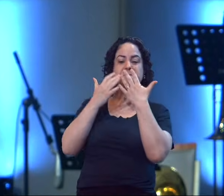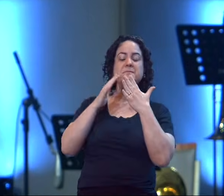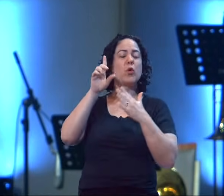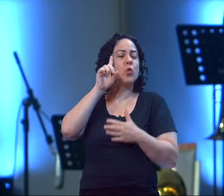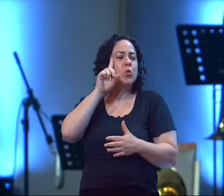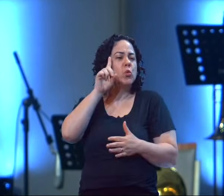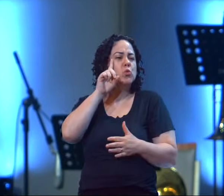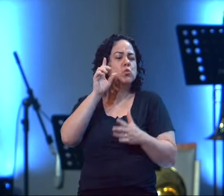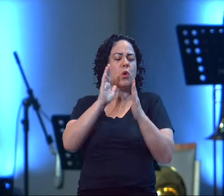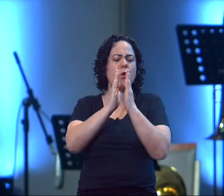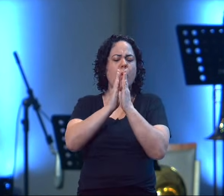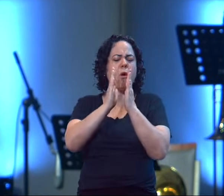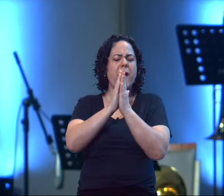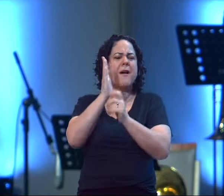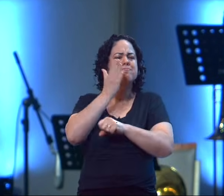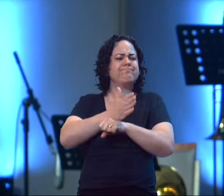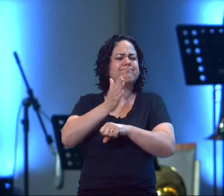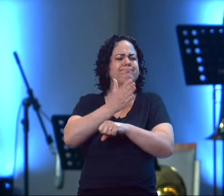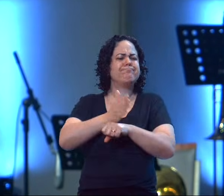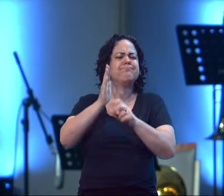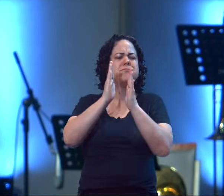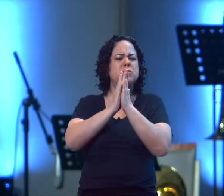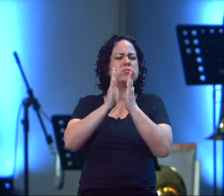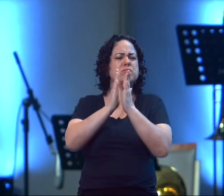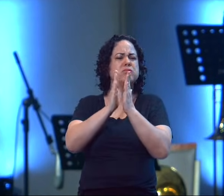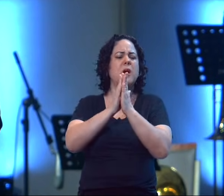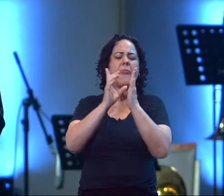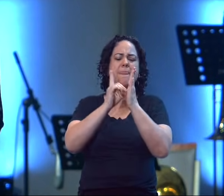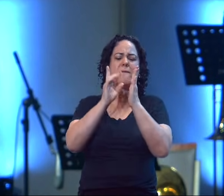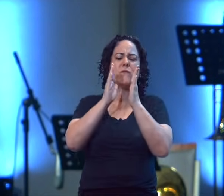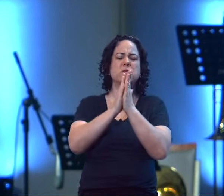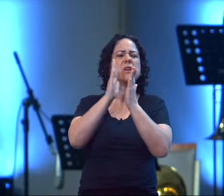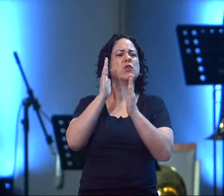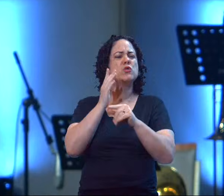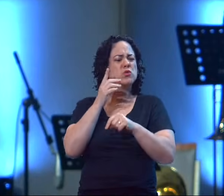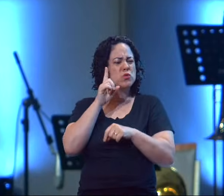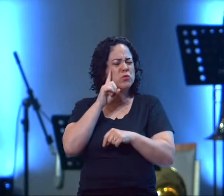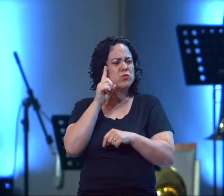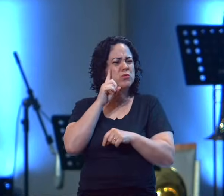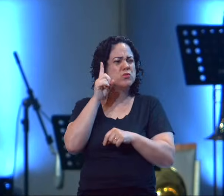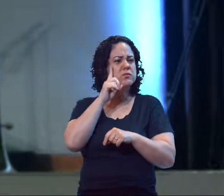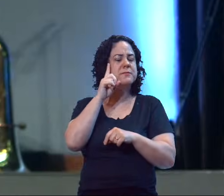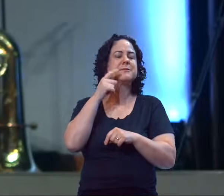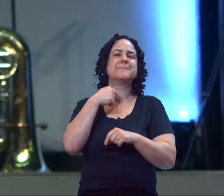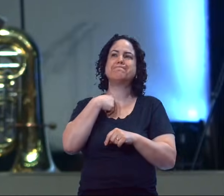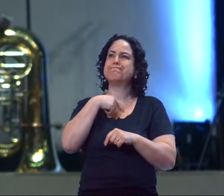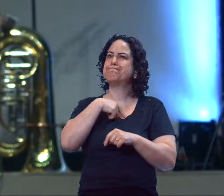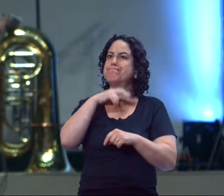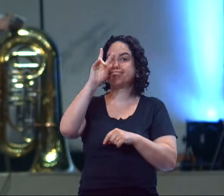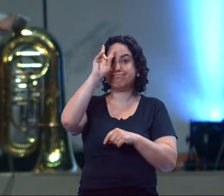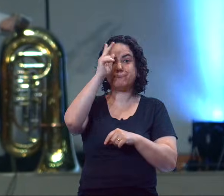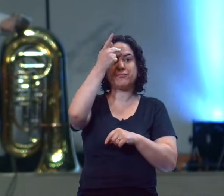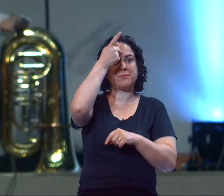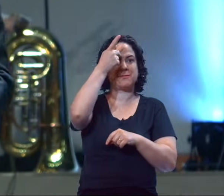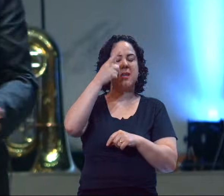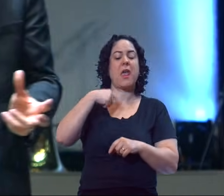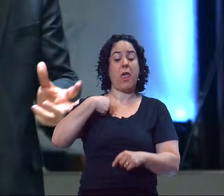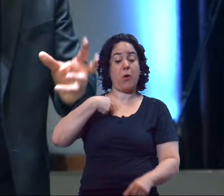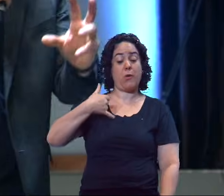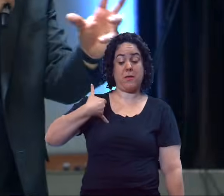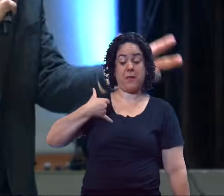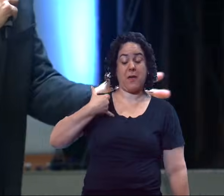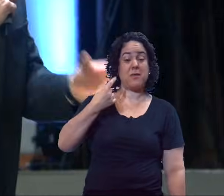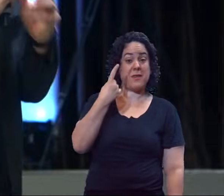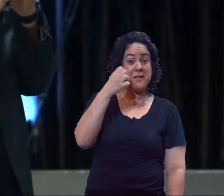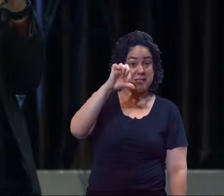os dias, de exercitar a piedade, fazer devocional todo dia. Eu com 19 anos, o Senhor